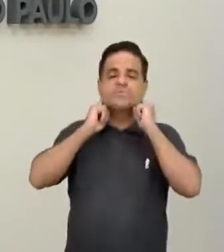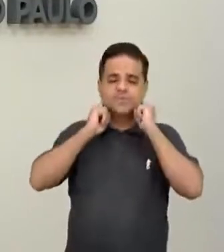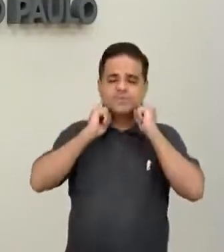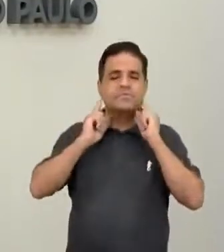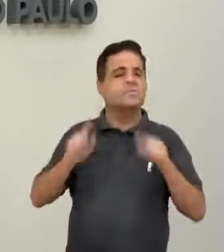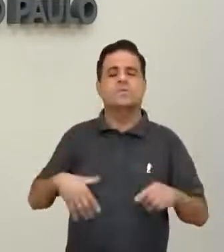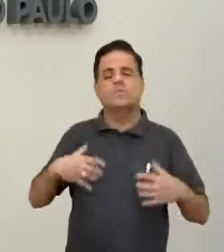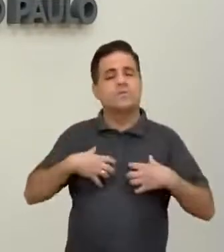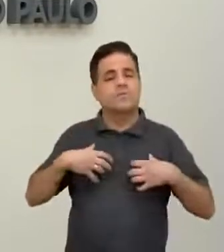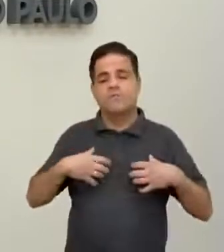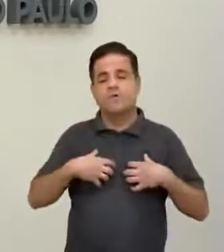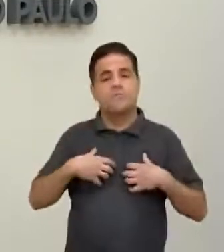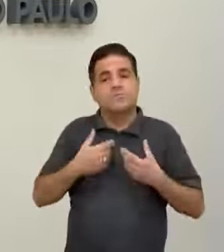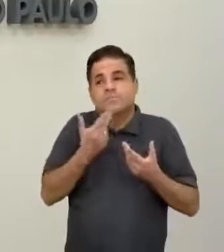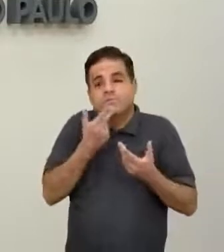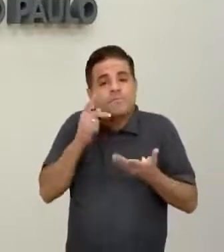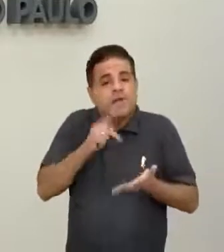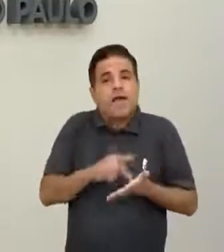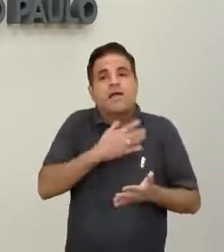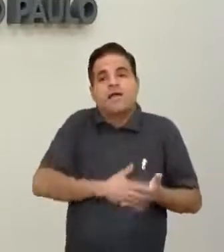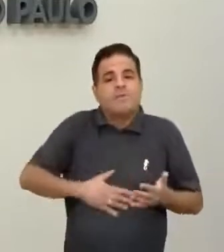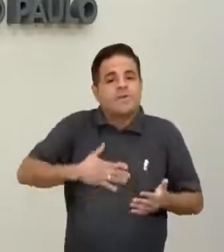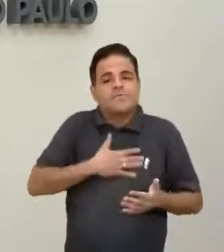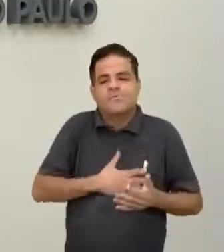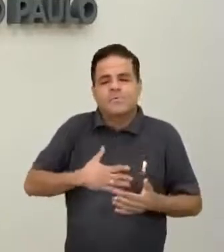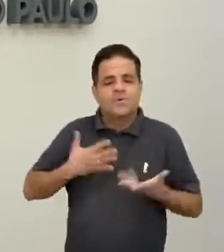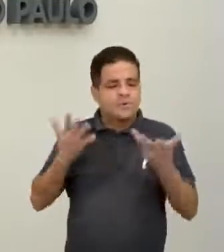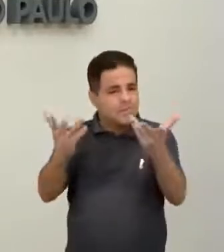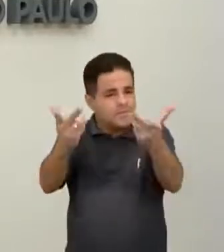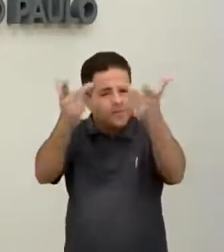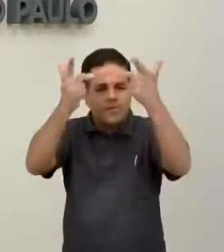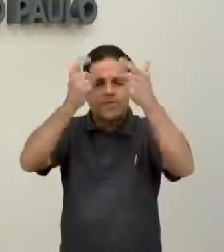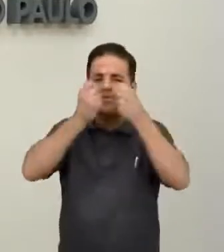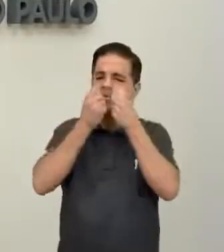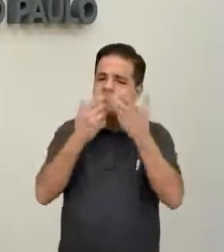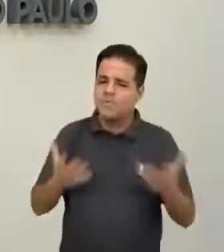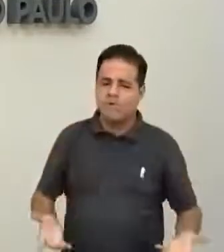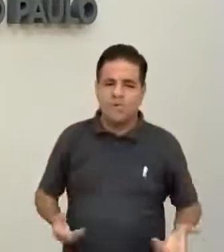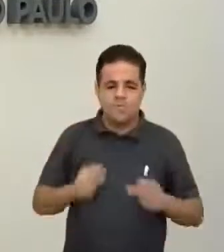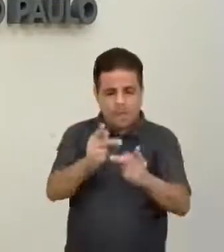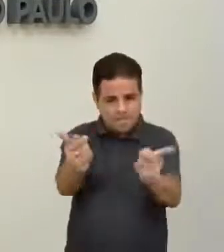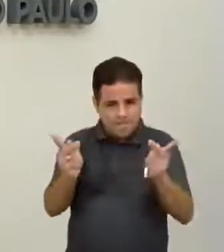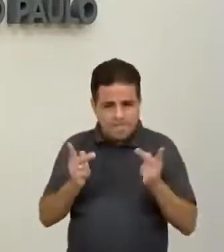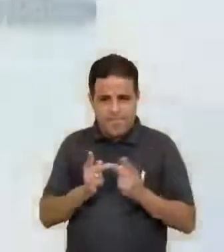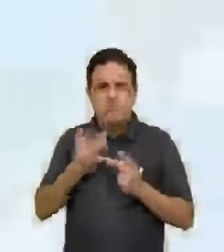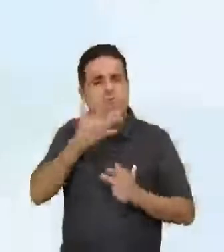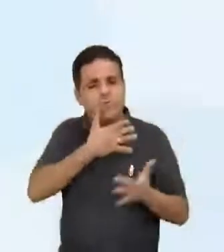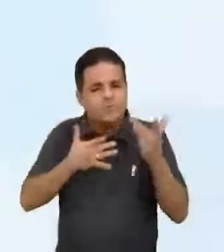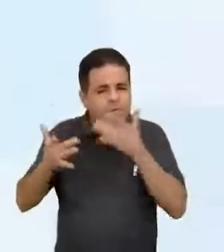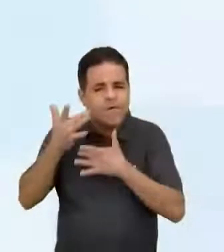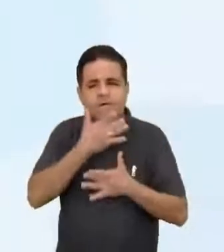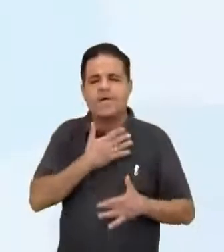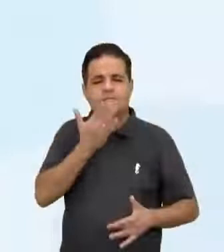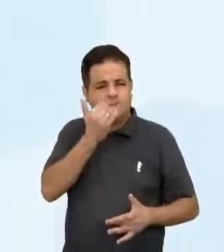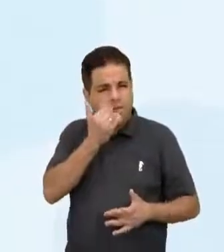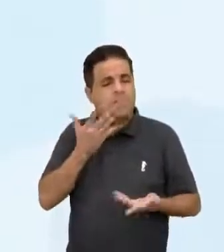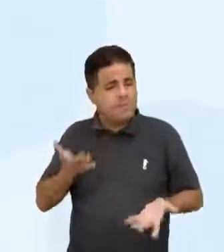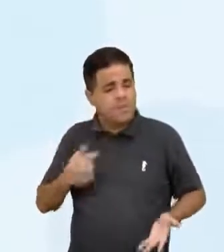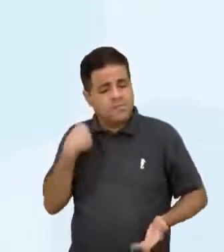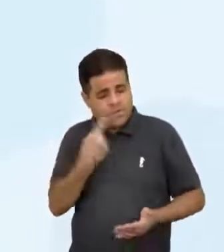Isso aí é uma forma figurada de dizer que é prazeroso, que é maravilhoso, que é muito bom. Uma pizza dessa maravilhosa. Então a gente